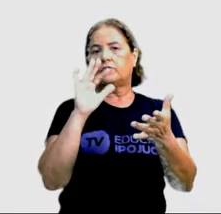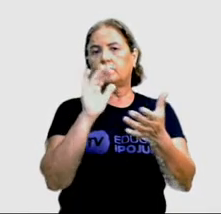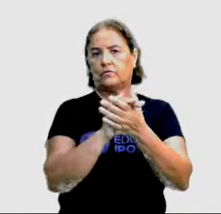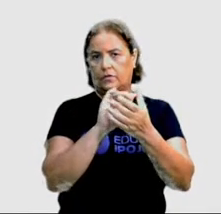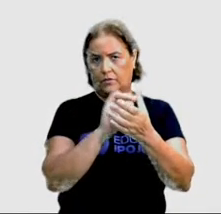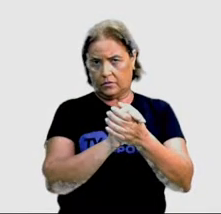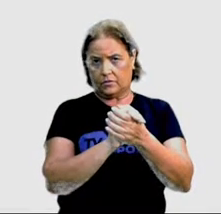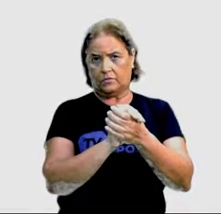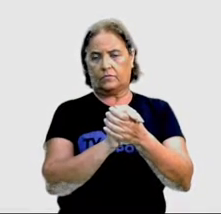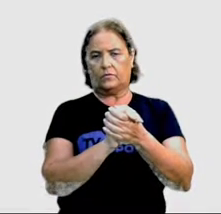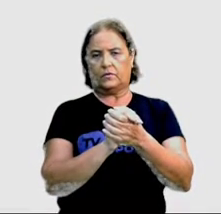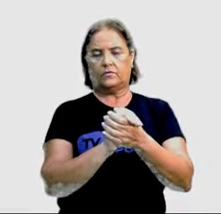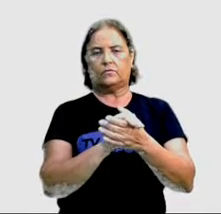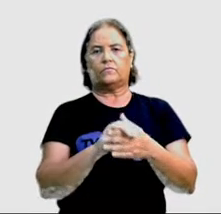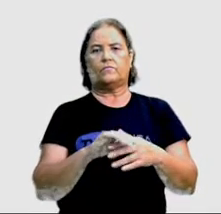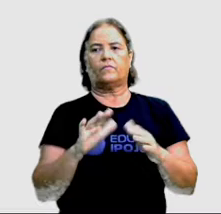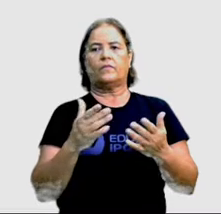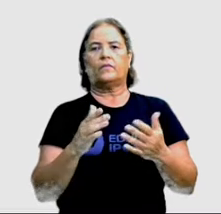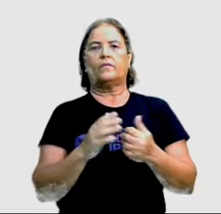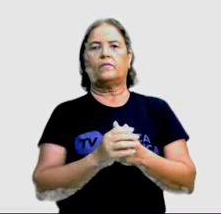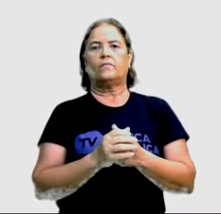do matrimônio.